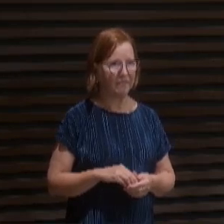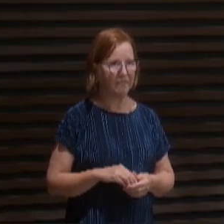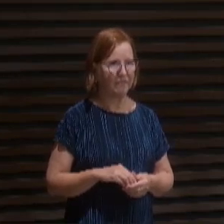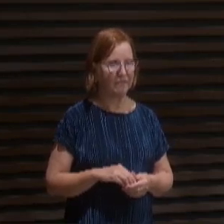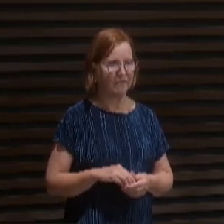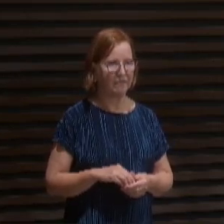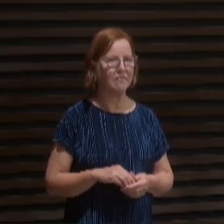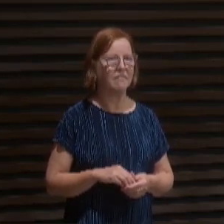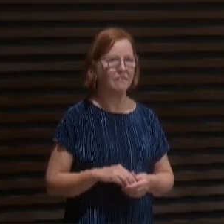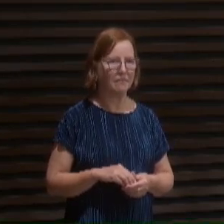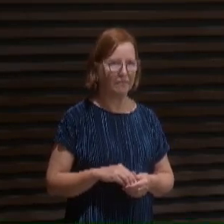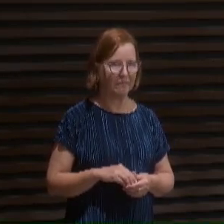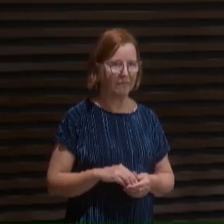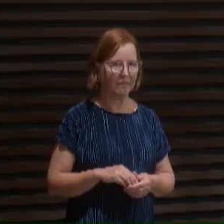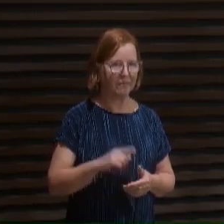Gnosticismo.